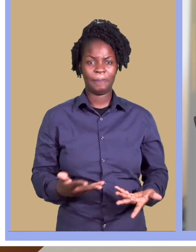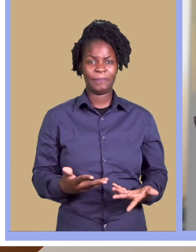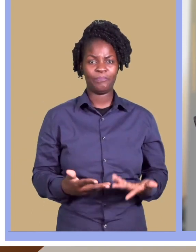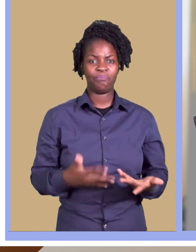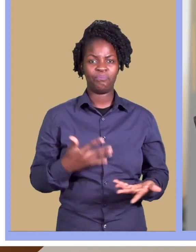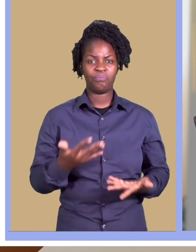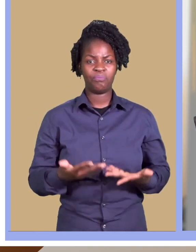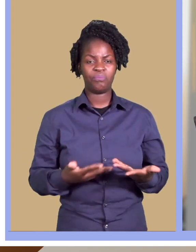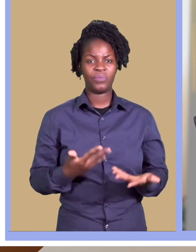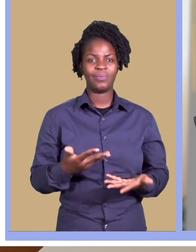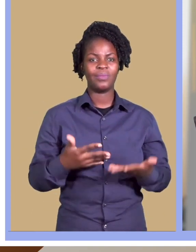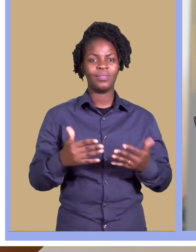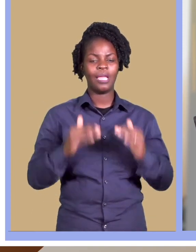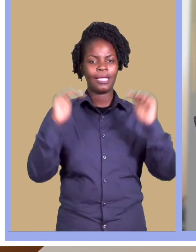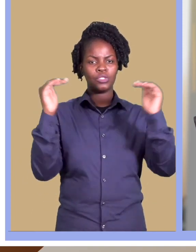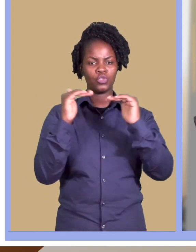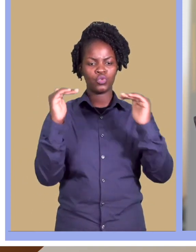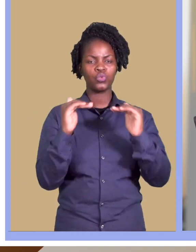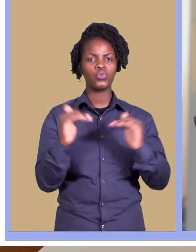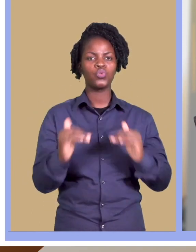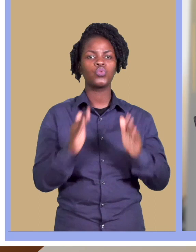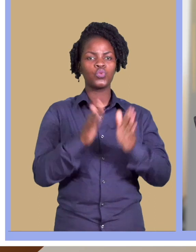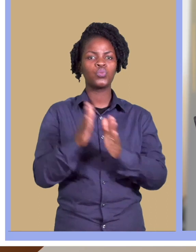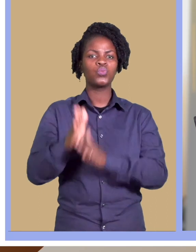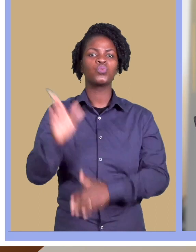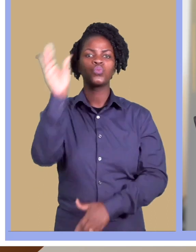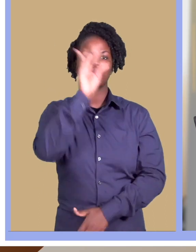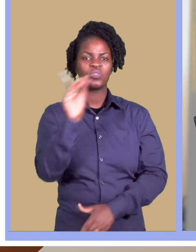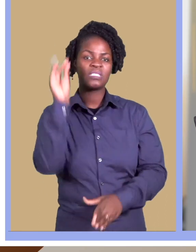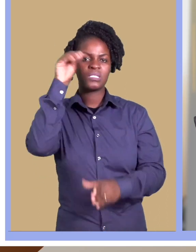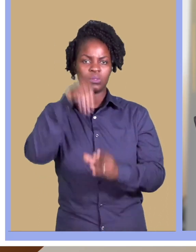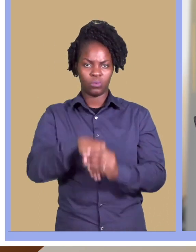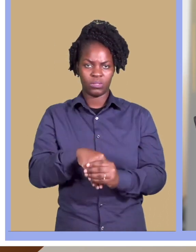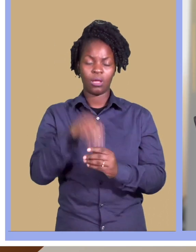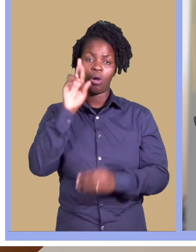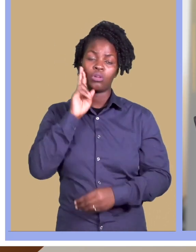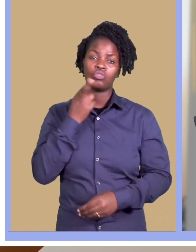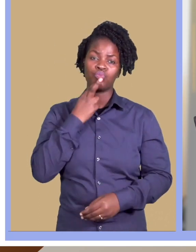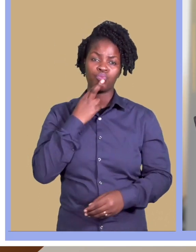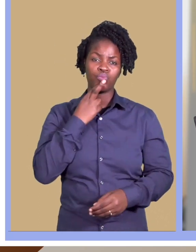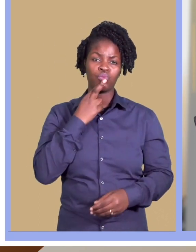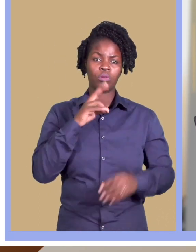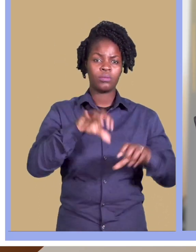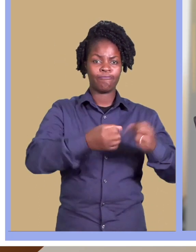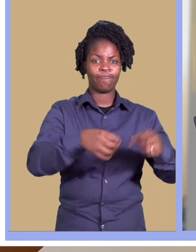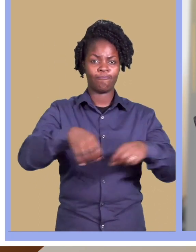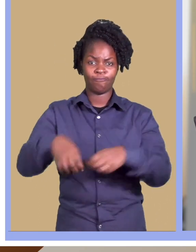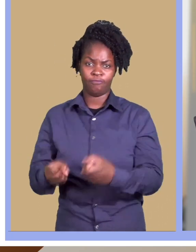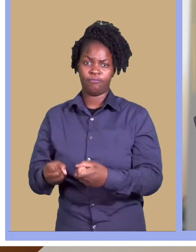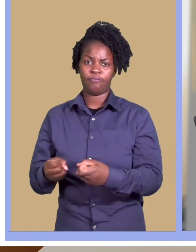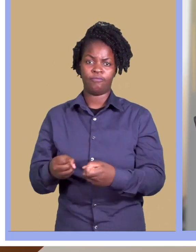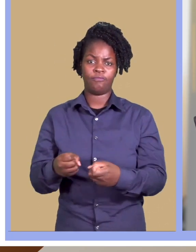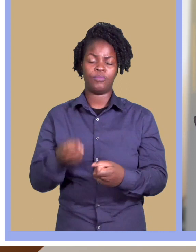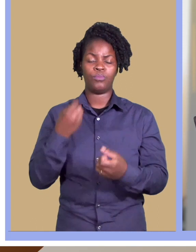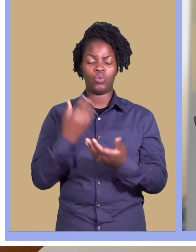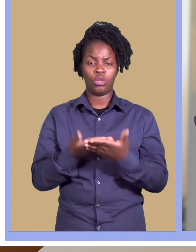a dimensão estrutural de inclusão de pessoas com deficiência na resposta a desastres. Porque só desta forma é que estas